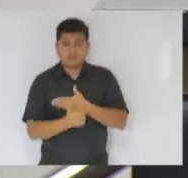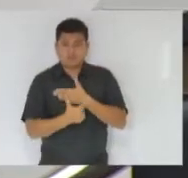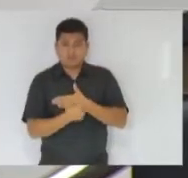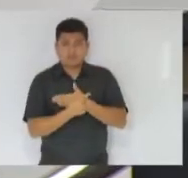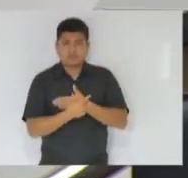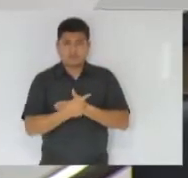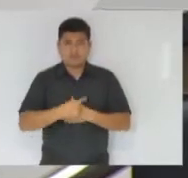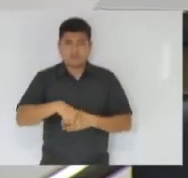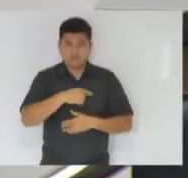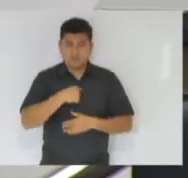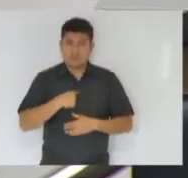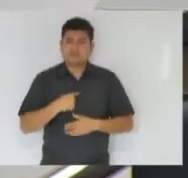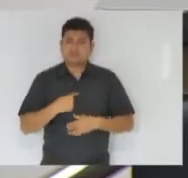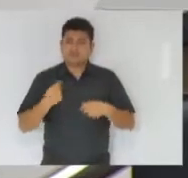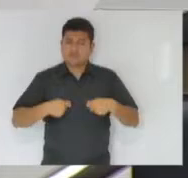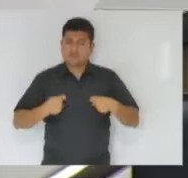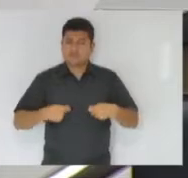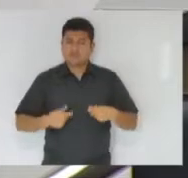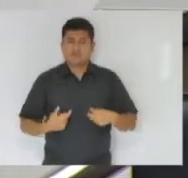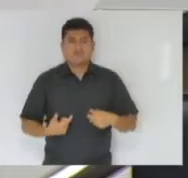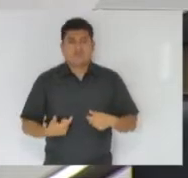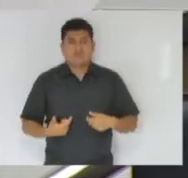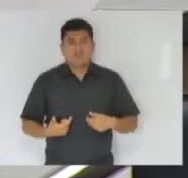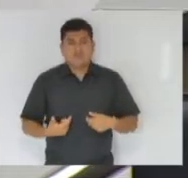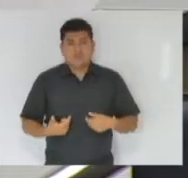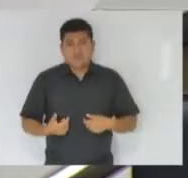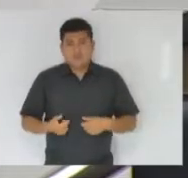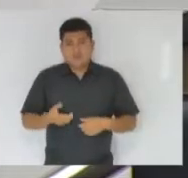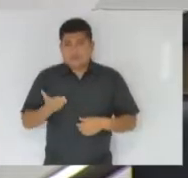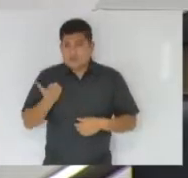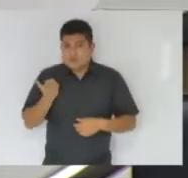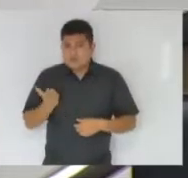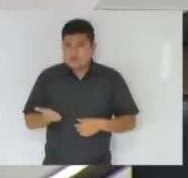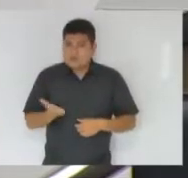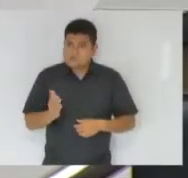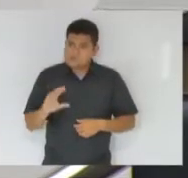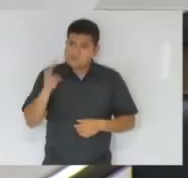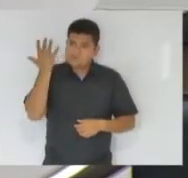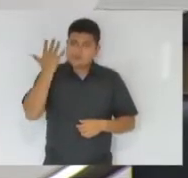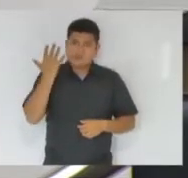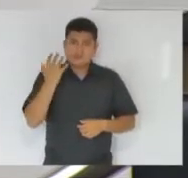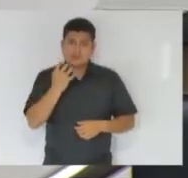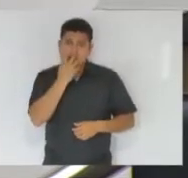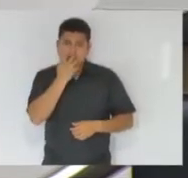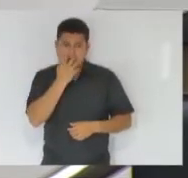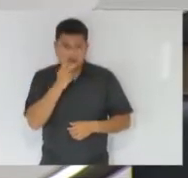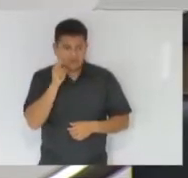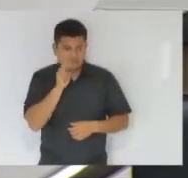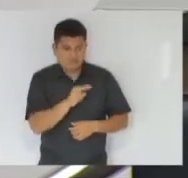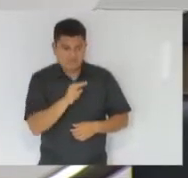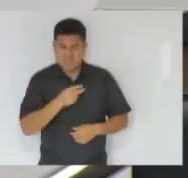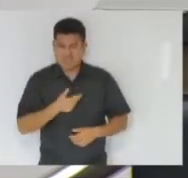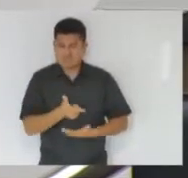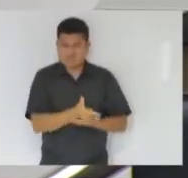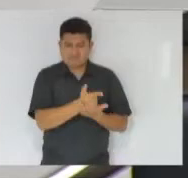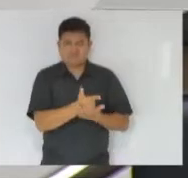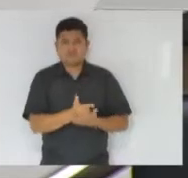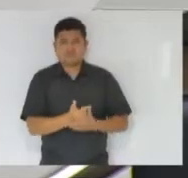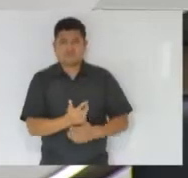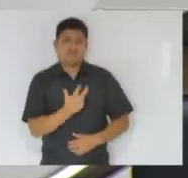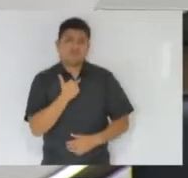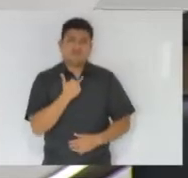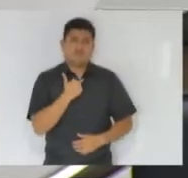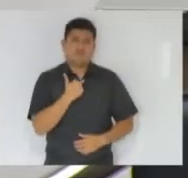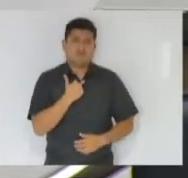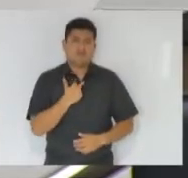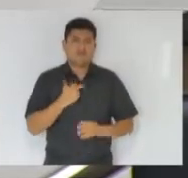animal ou acontecendo outros atos com a vida humana, como já aconteceu na minha cidade. Na minha cidade, já